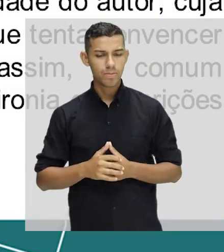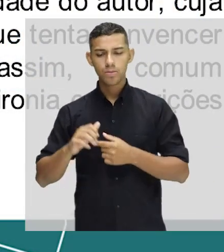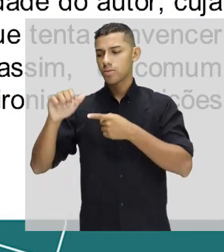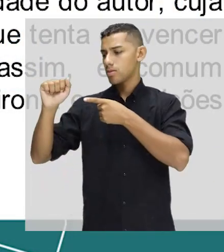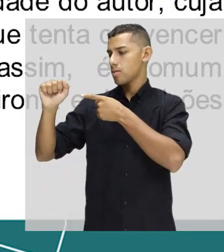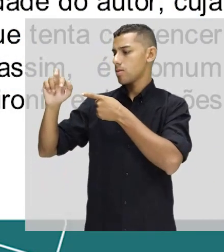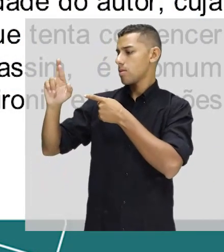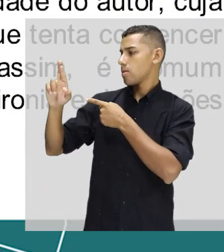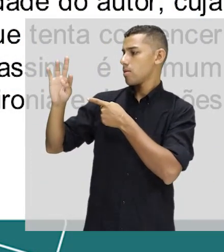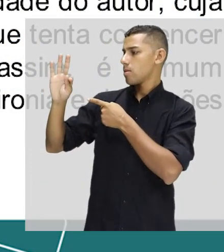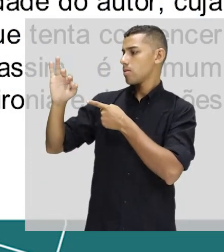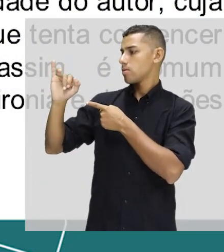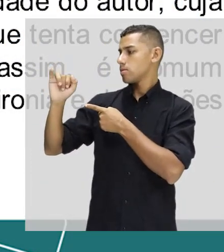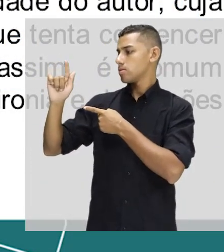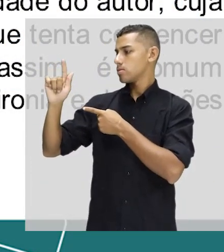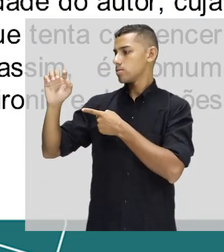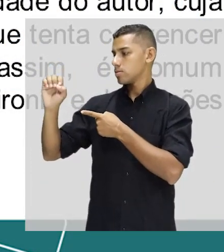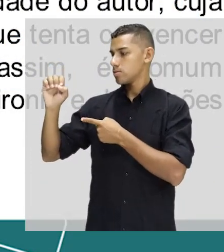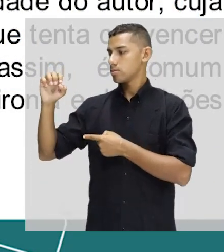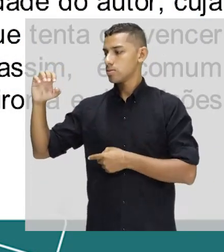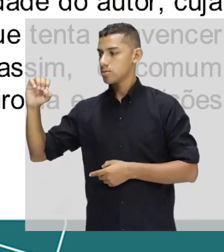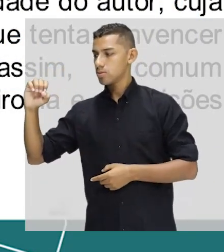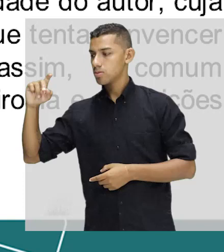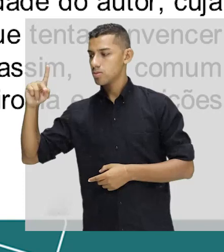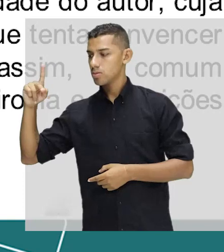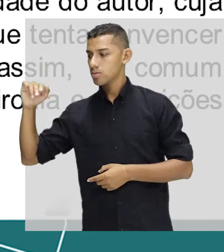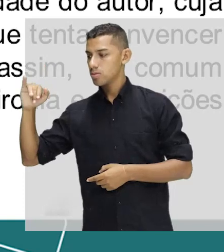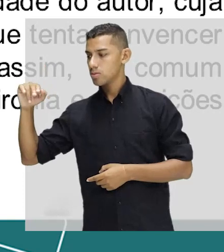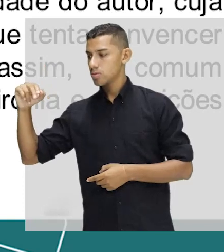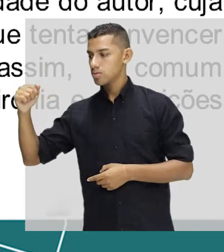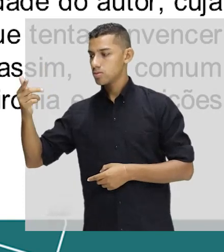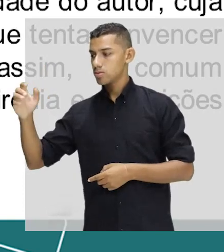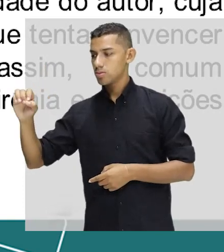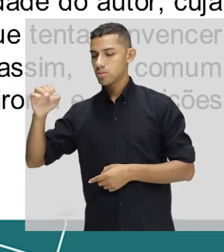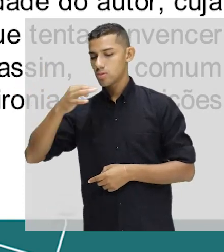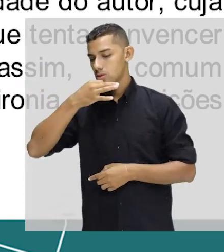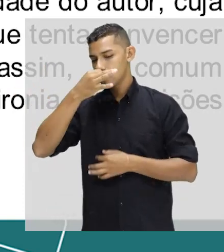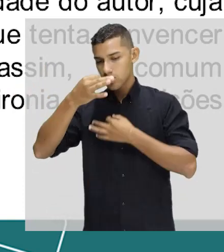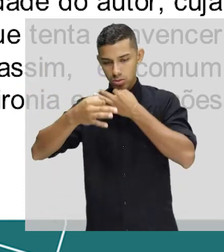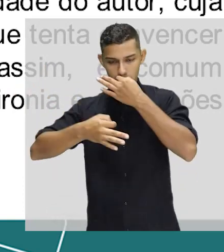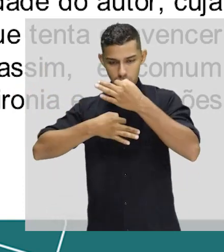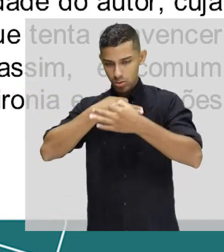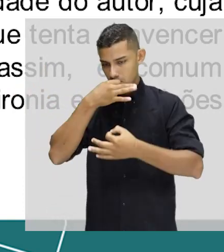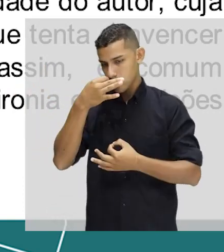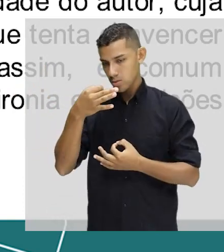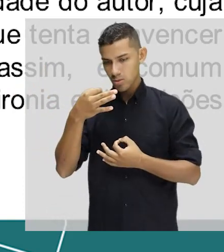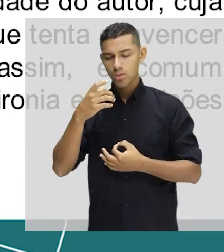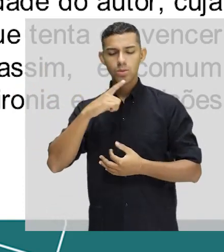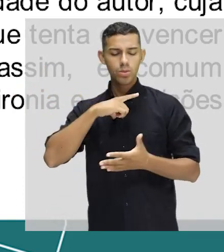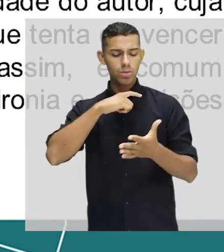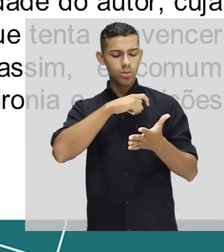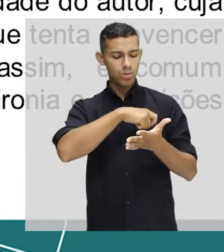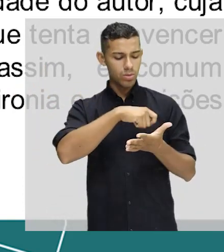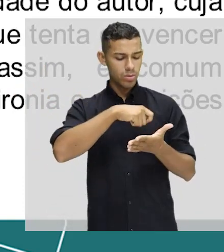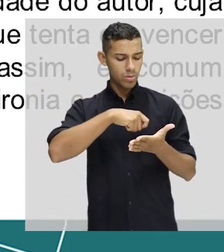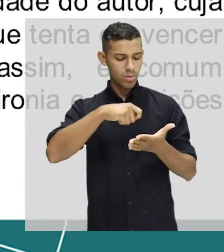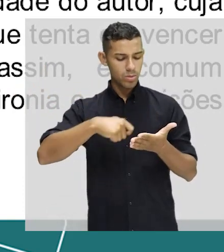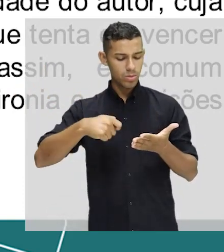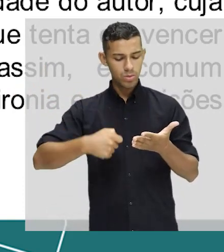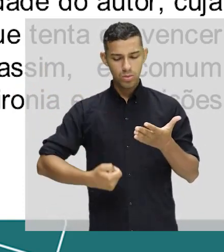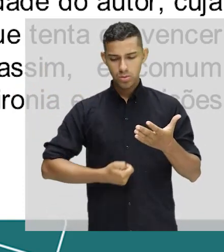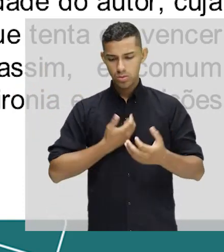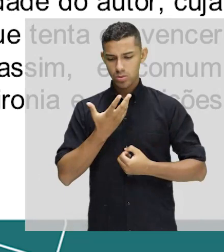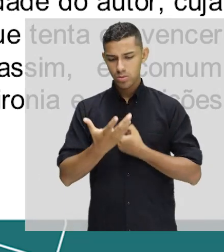opinião é um texto do tipo argumentativo, em que o escritor, além de expor seu ponto de